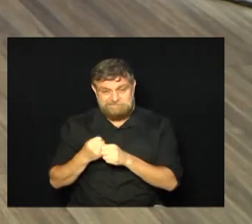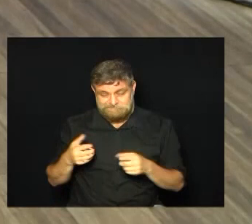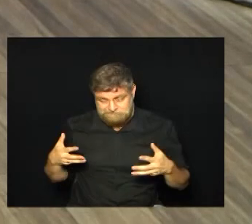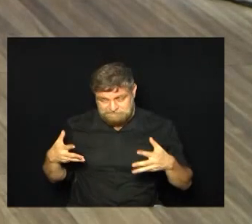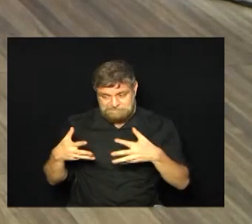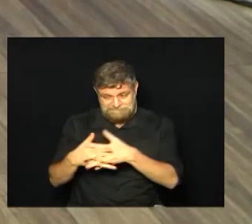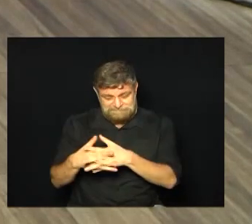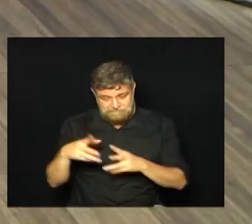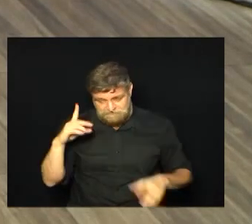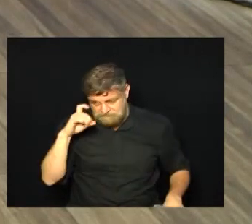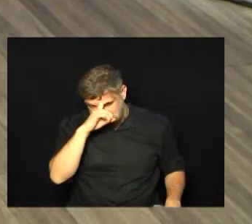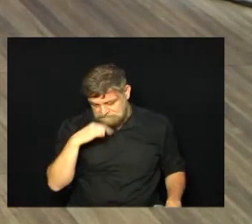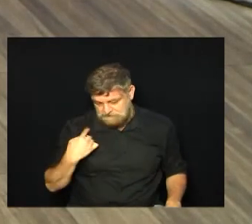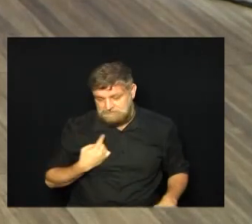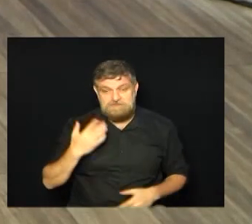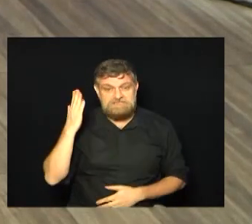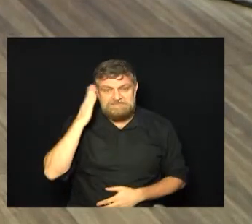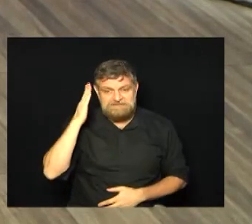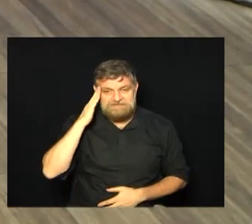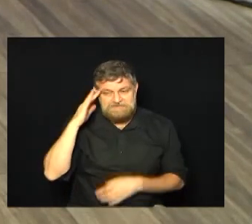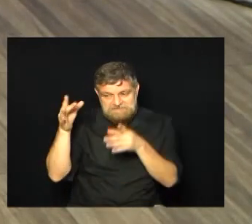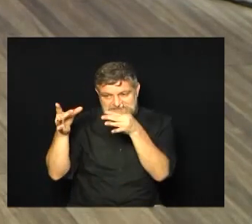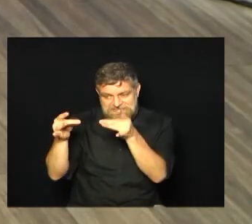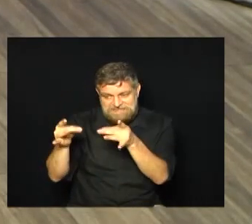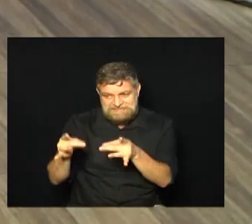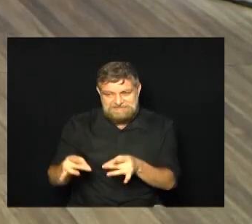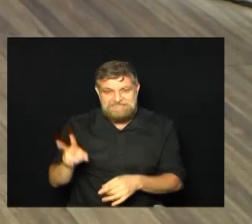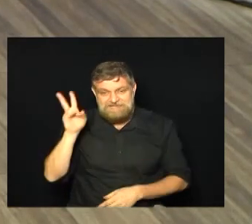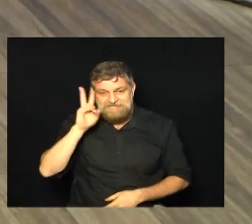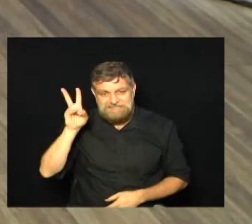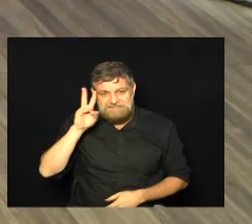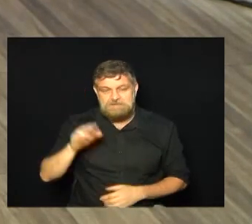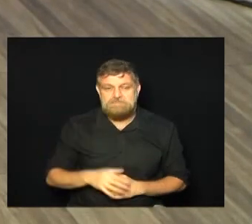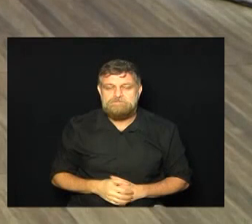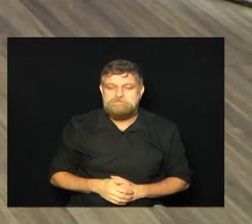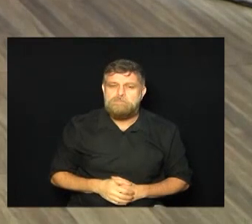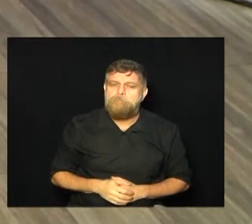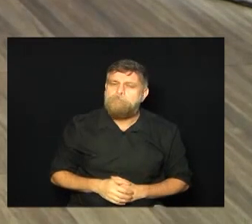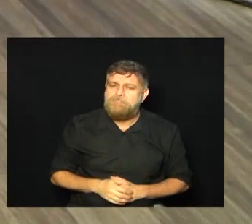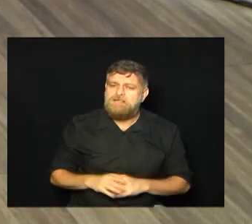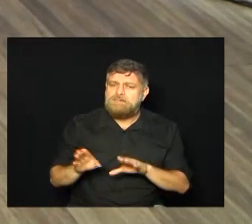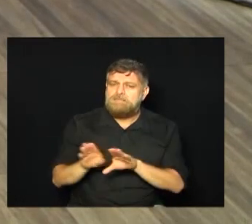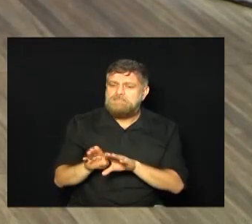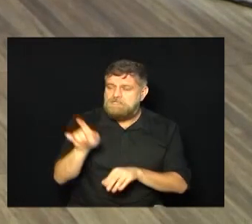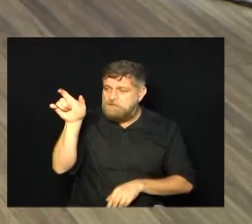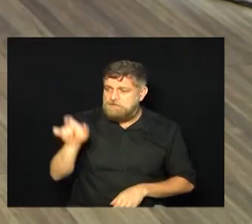um ano muito difícil. A gente vai saber mais sobre essa história. Ô Jenny, na história também